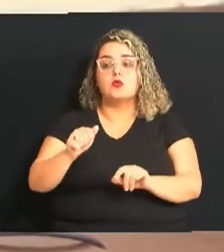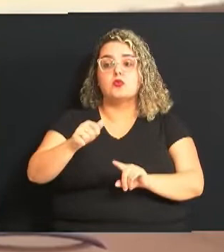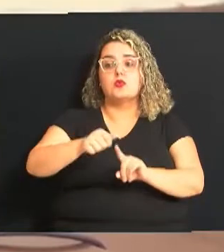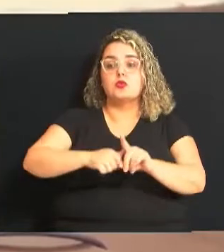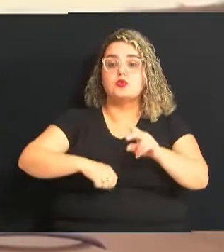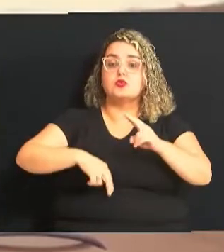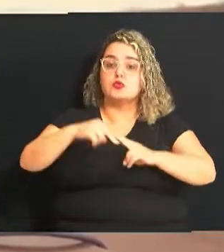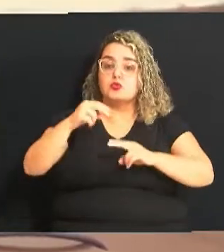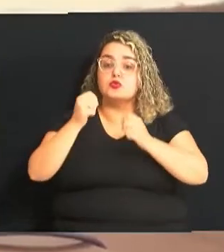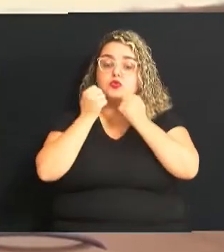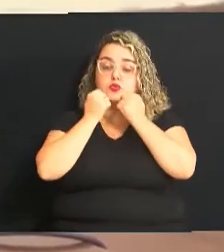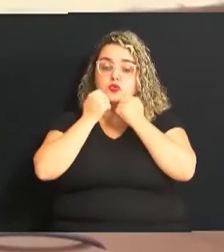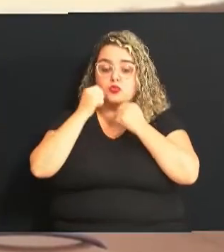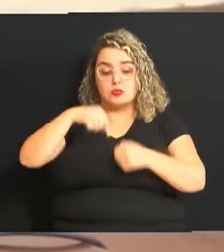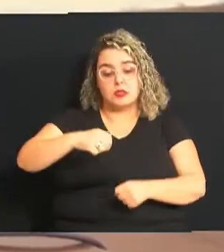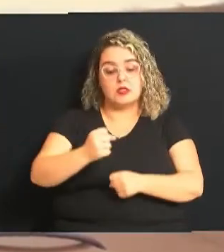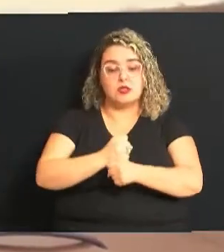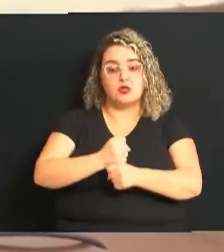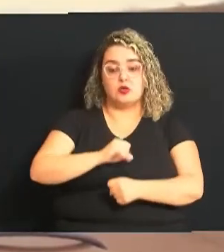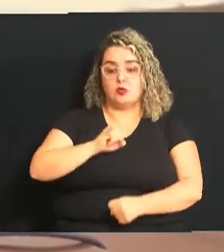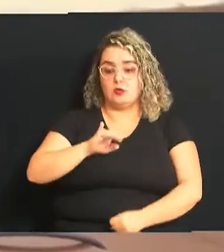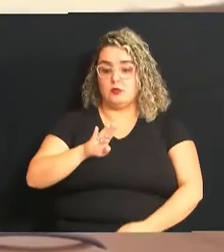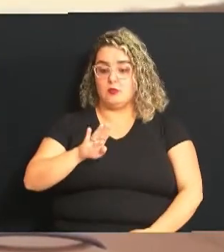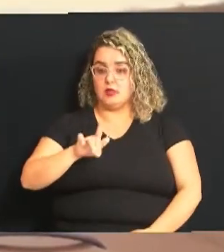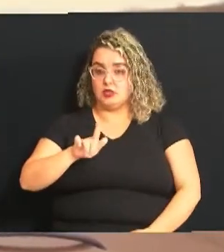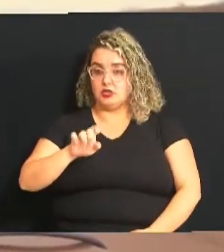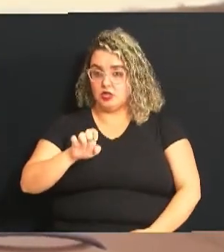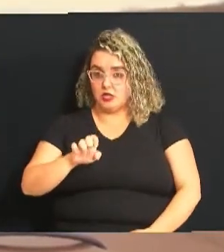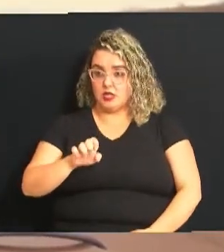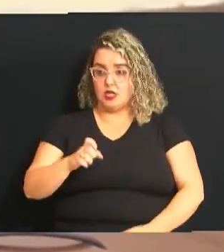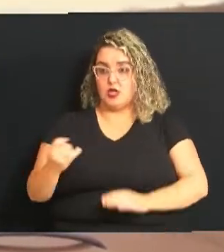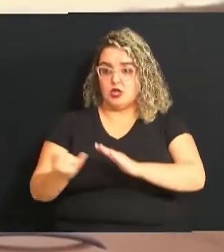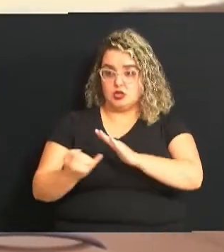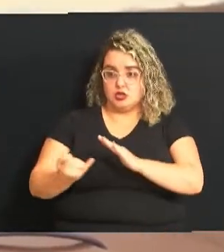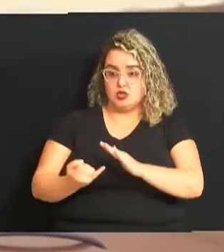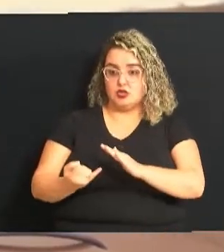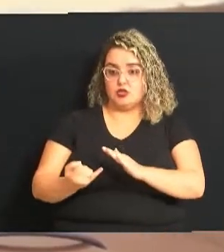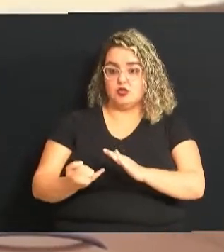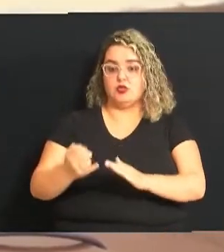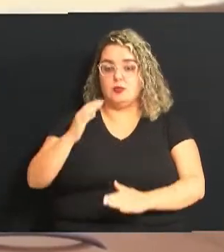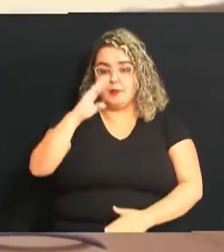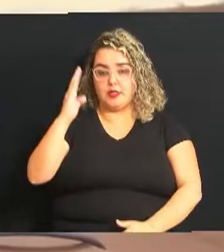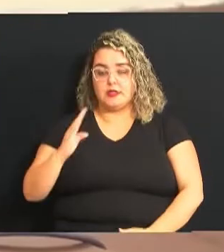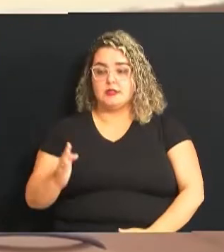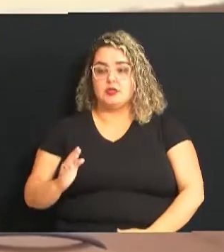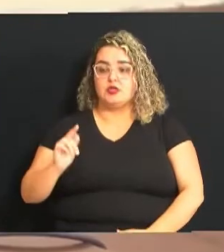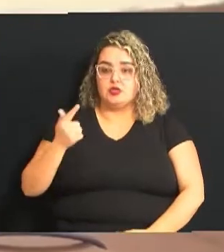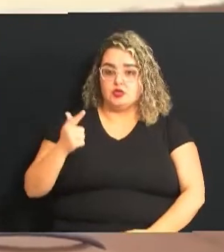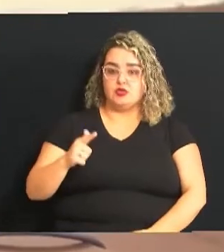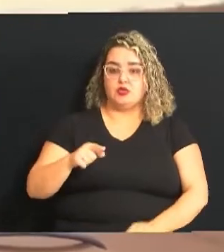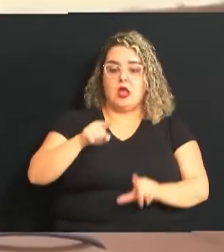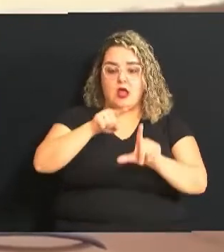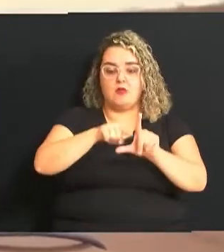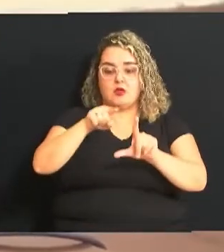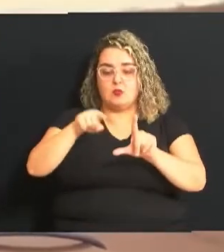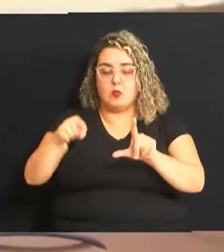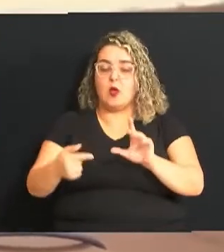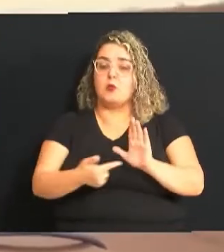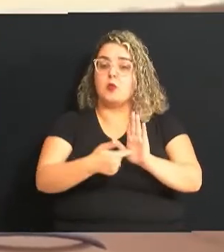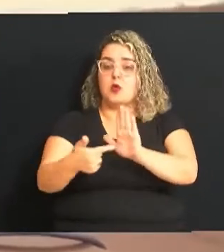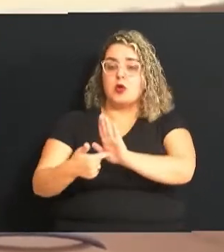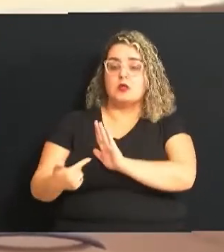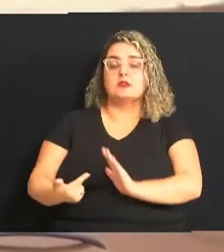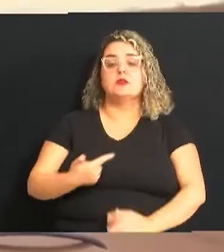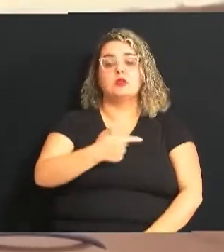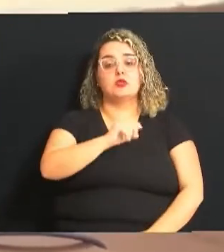deste ano pelo IBGE, o Instituto Brasileiro de Geografia e Estatística, mostram que, em 2021,